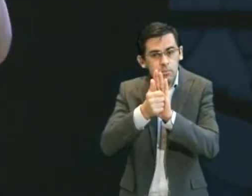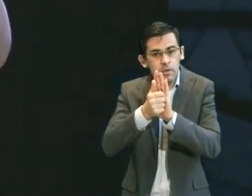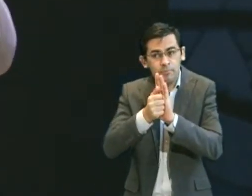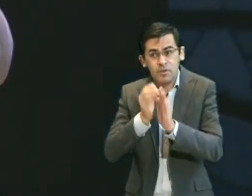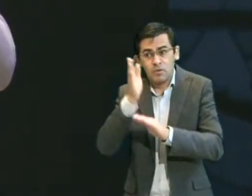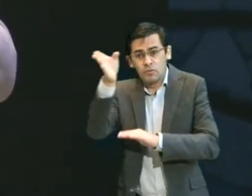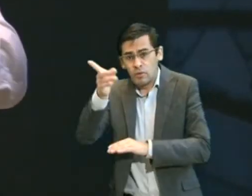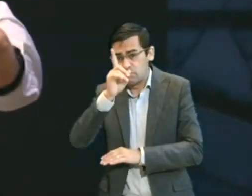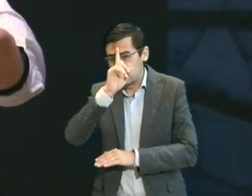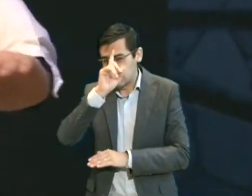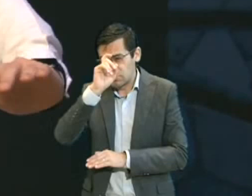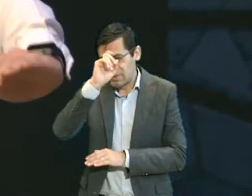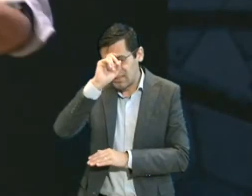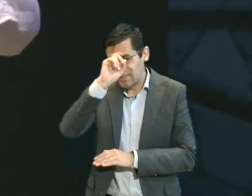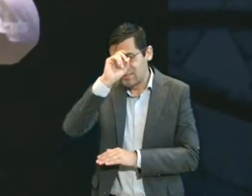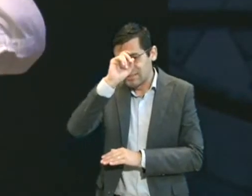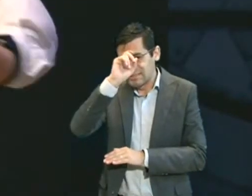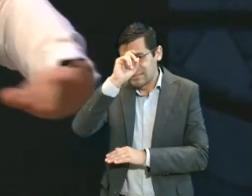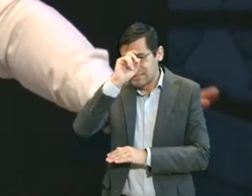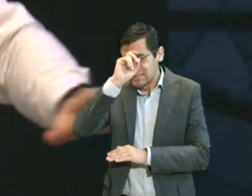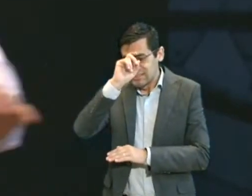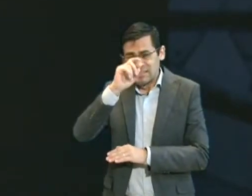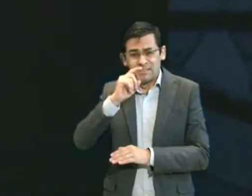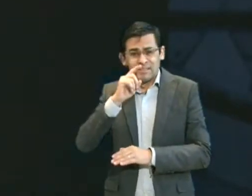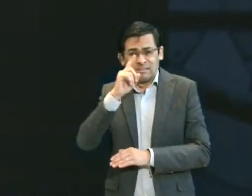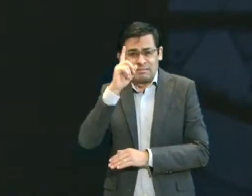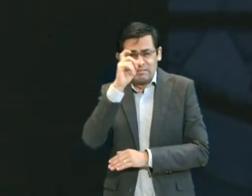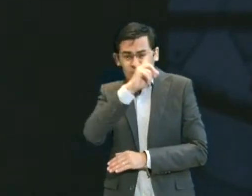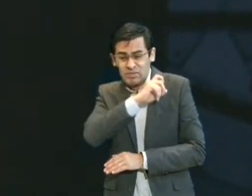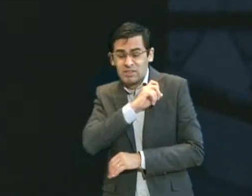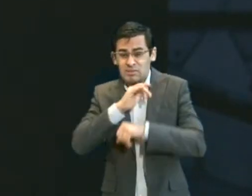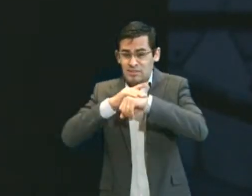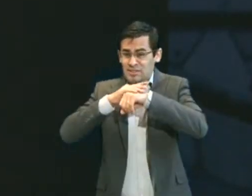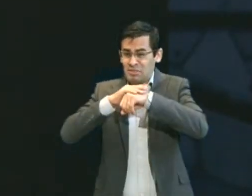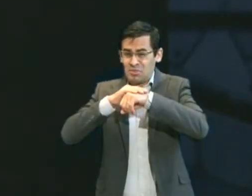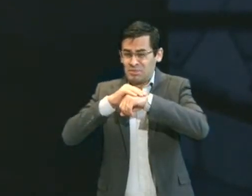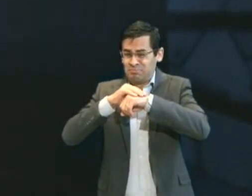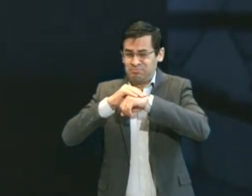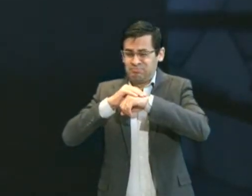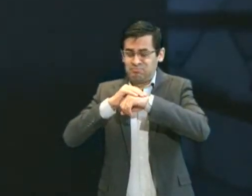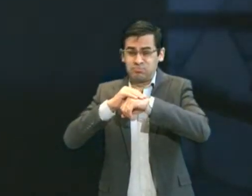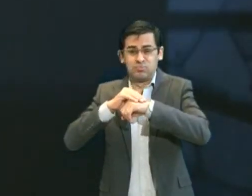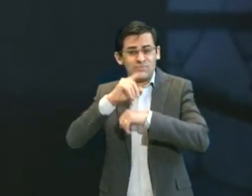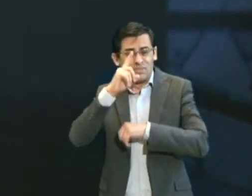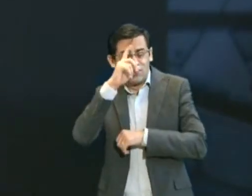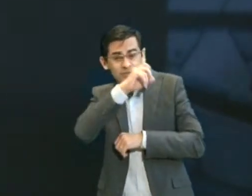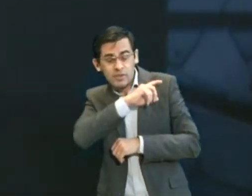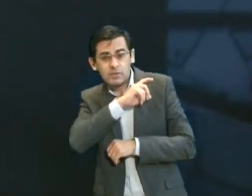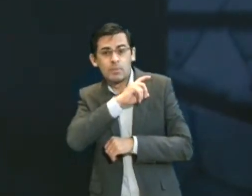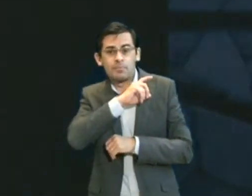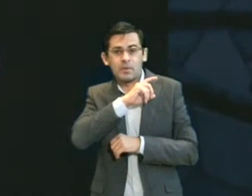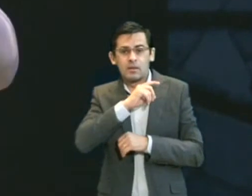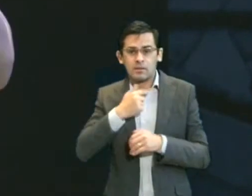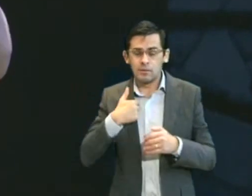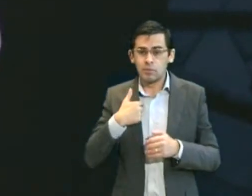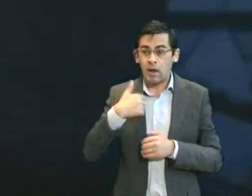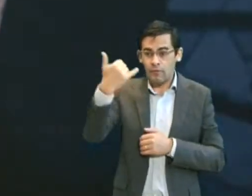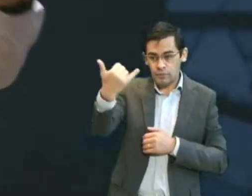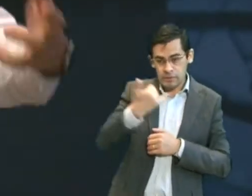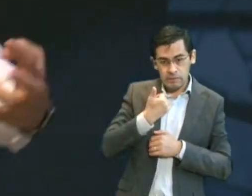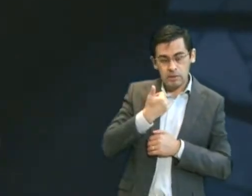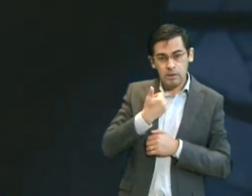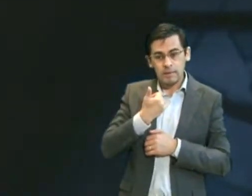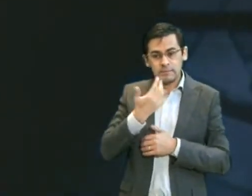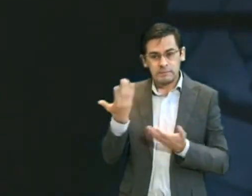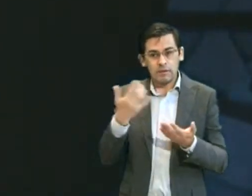no hospital com os índices baixíssimos de saturação. O que chegou para mim era abaixo